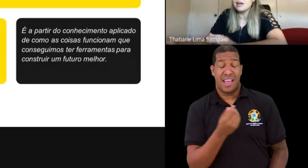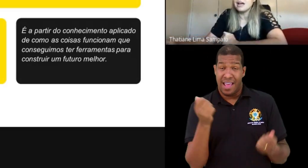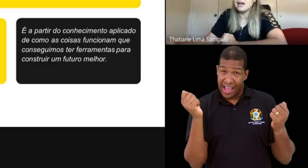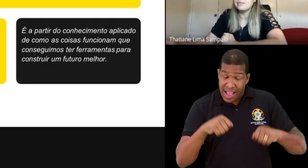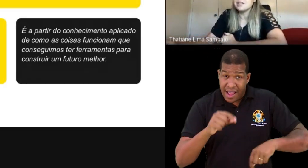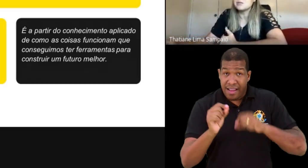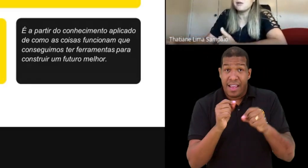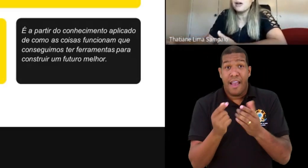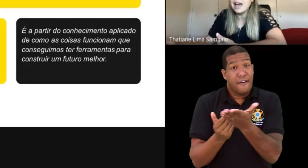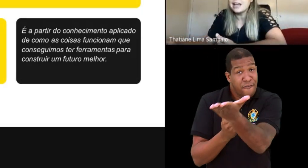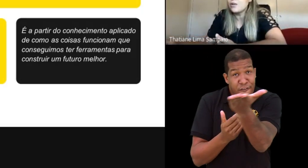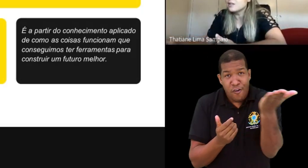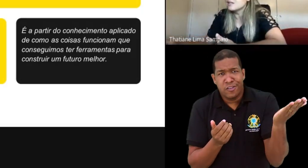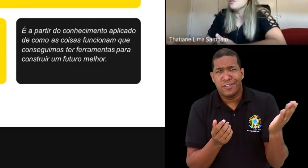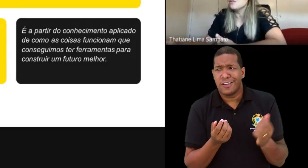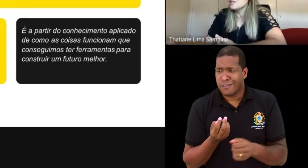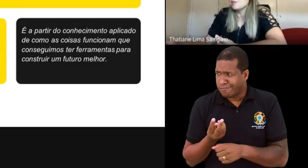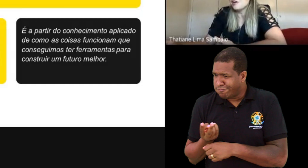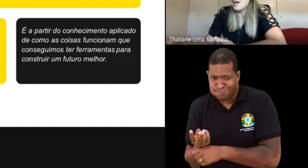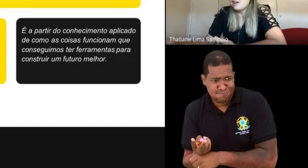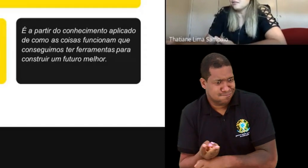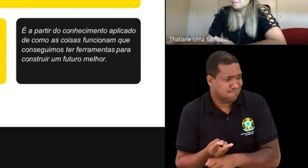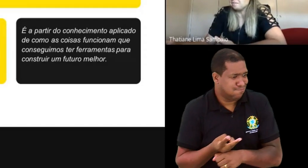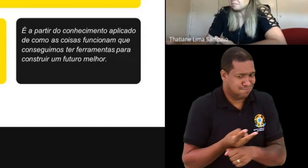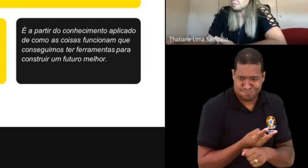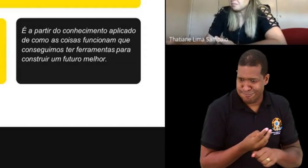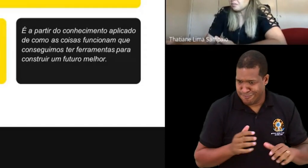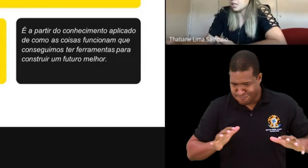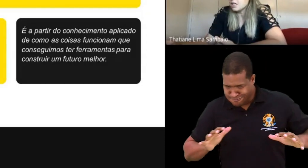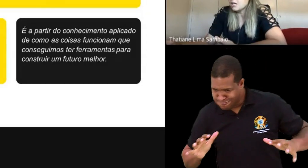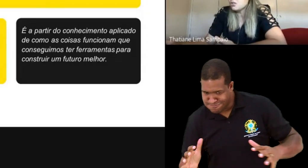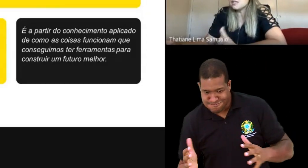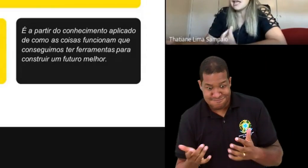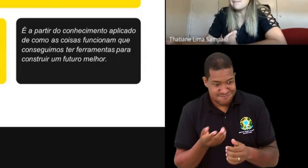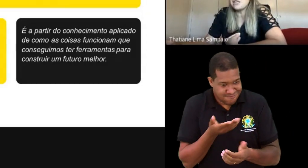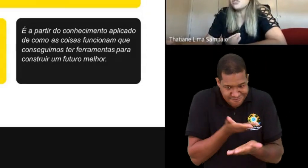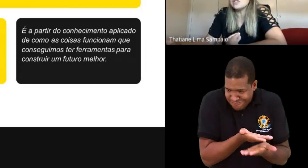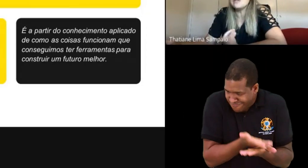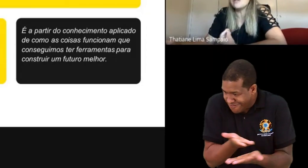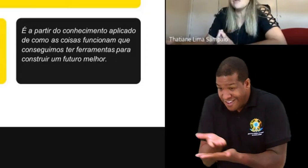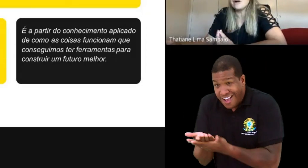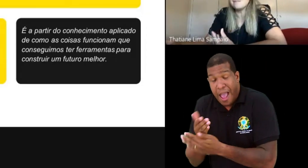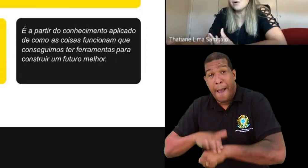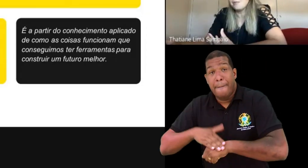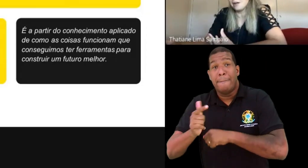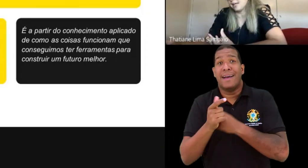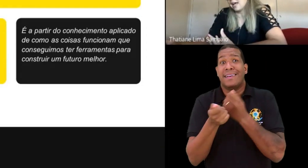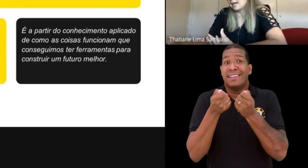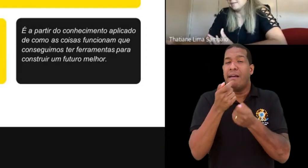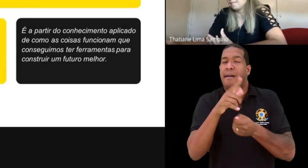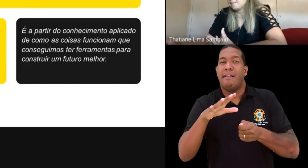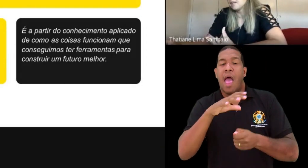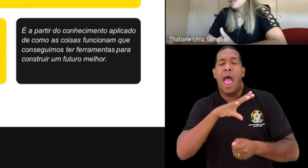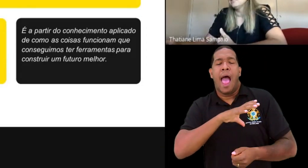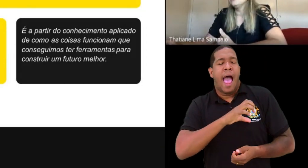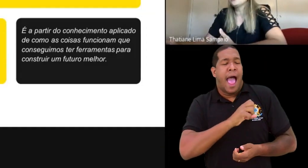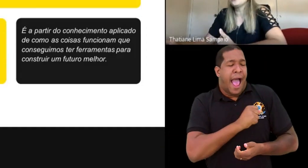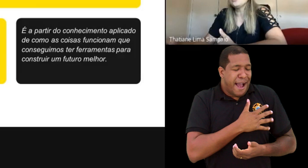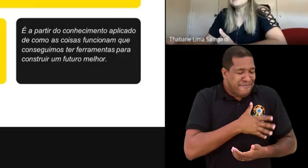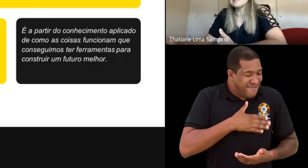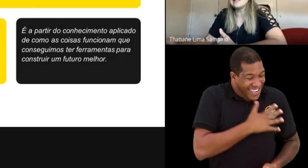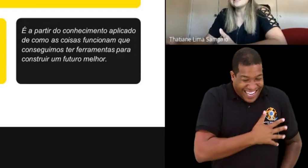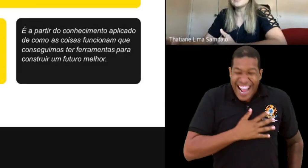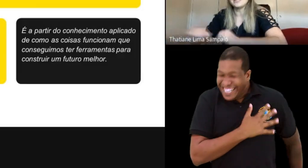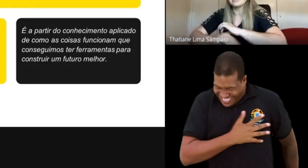então, explorarem coisas que nunca se exploraram antes e, de repente, desenvolver o amor pelaquela área. Isso